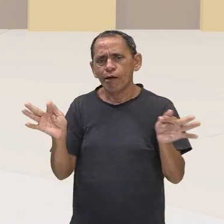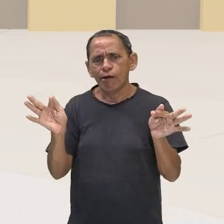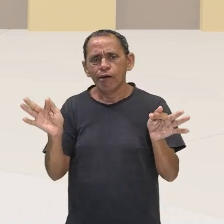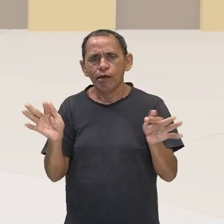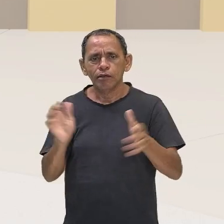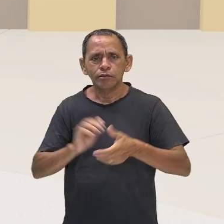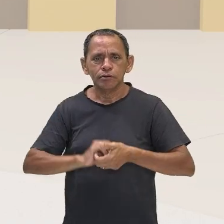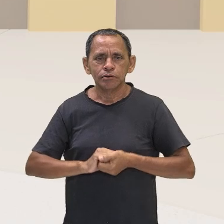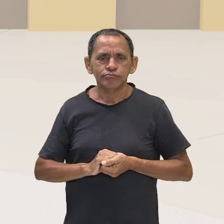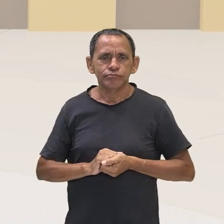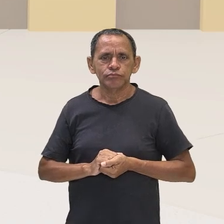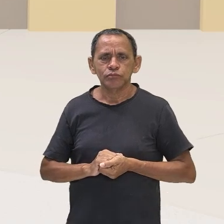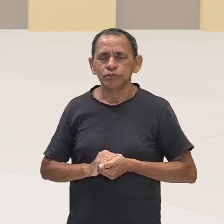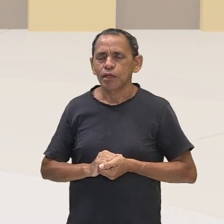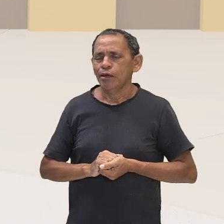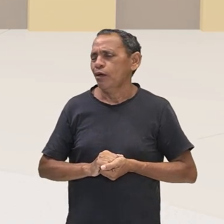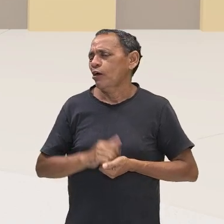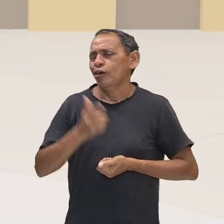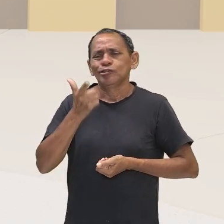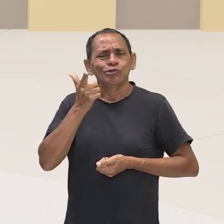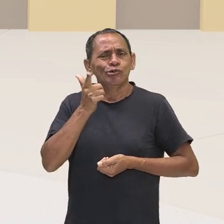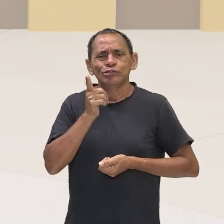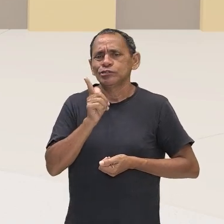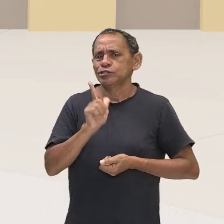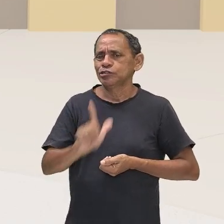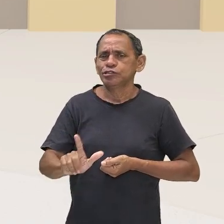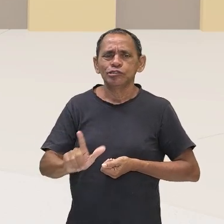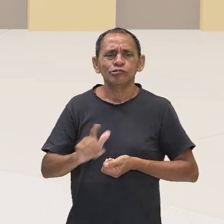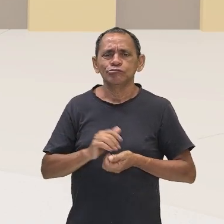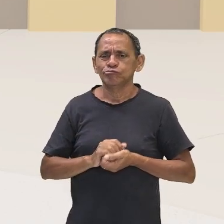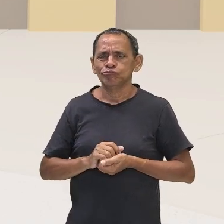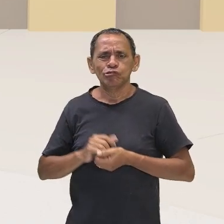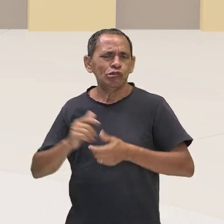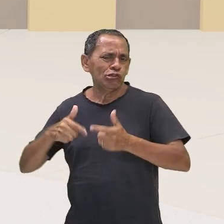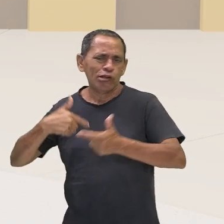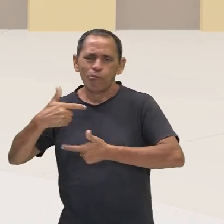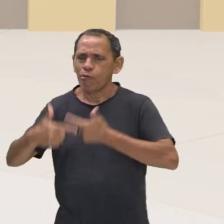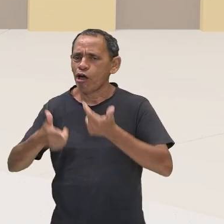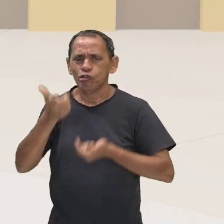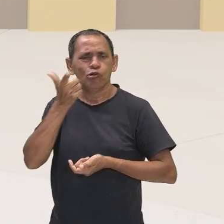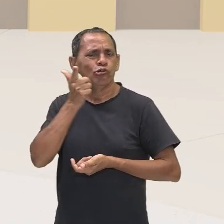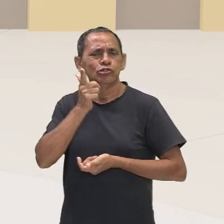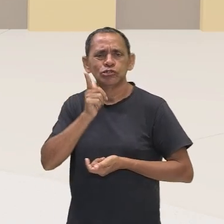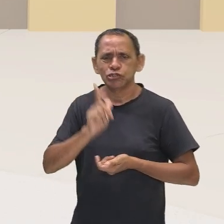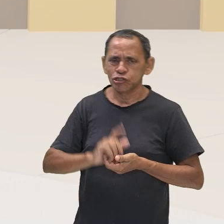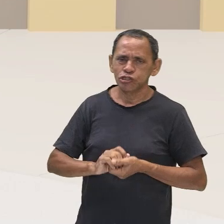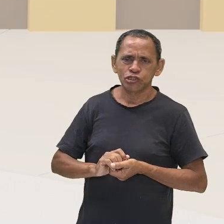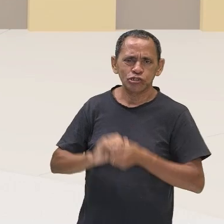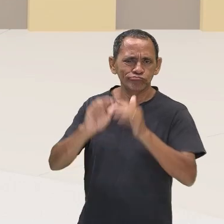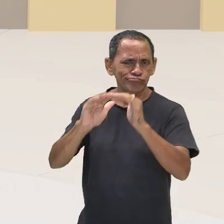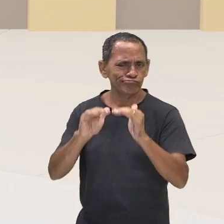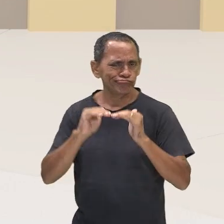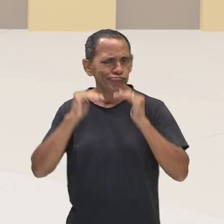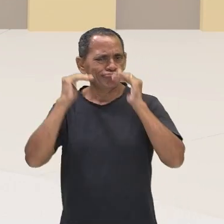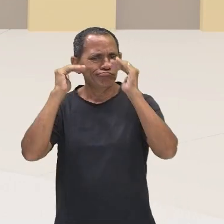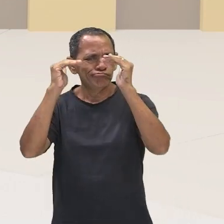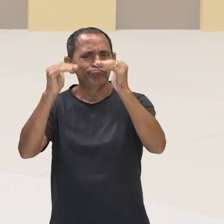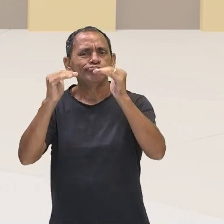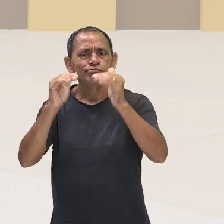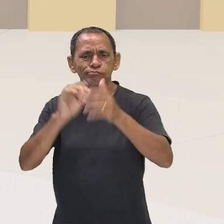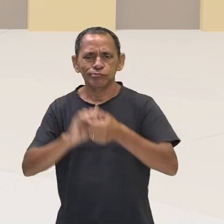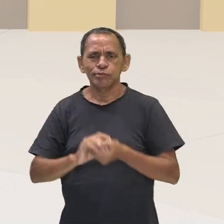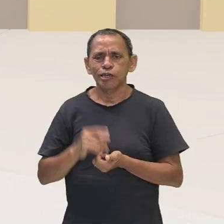consigo. Eu não consigo concluir essa tarefa. Eu não consigo superar as expectativas do meu